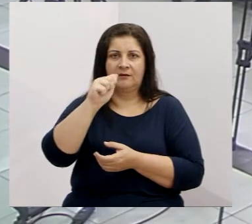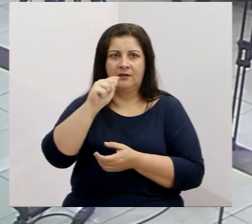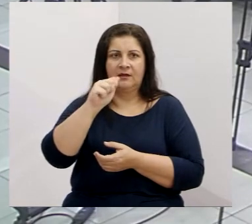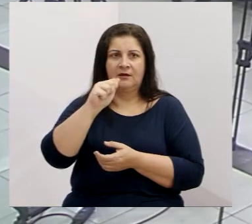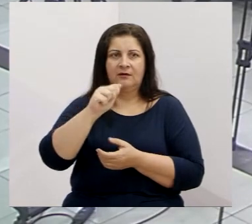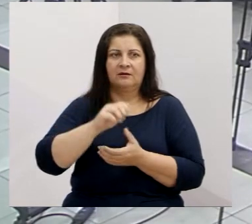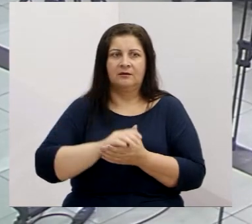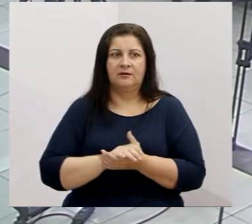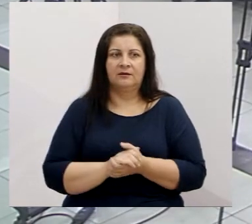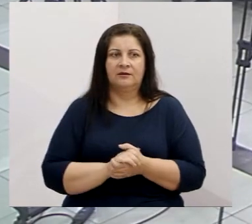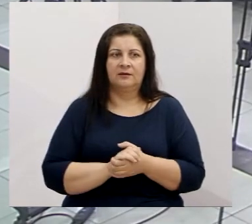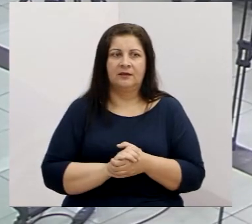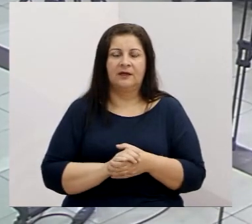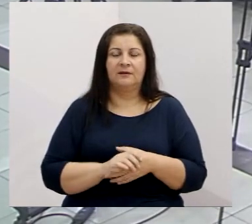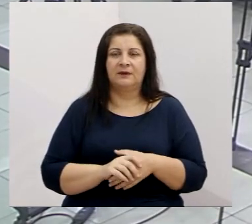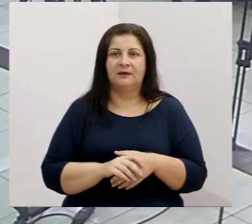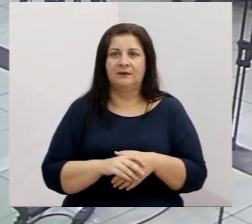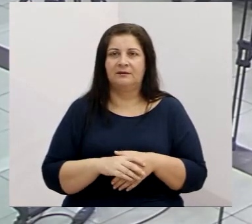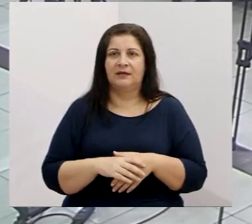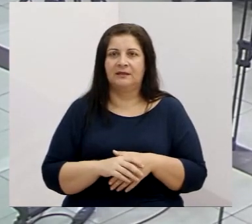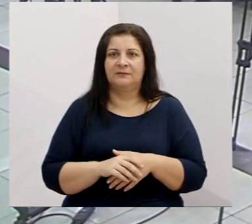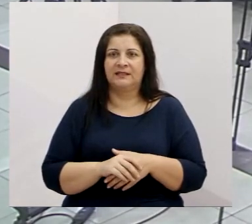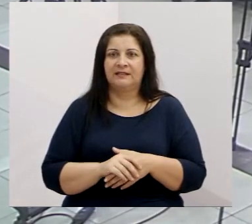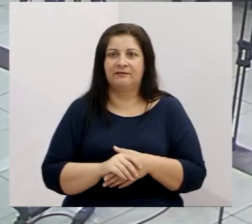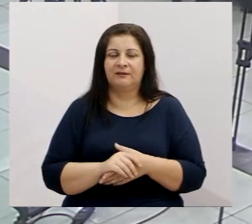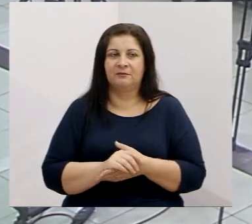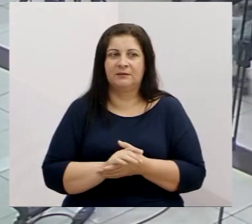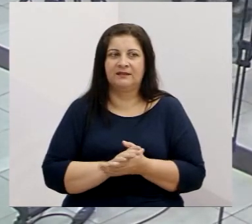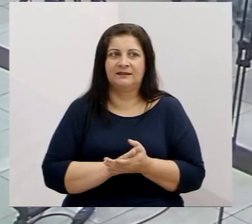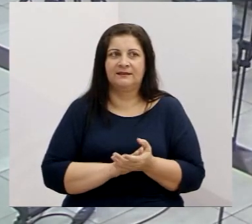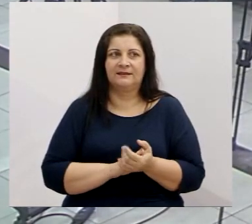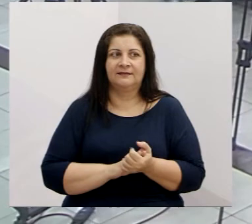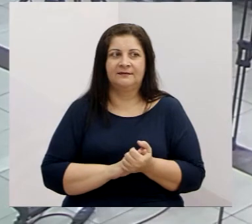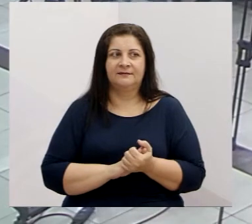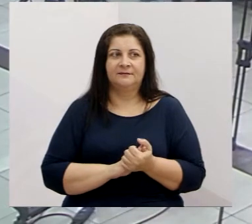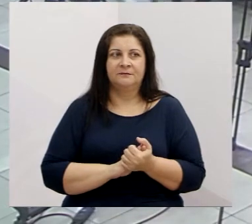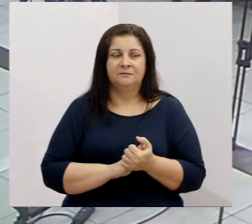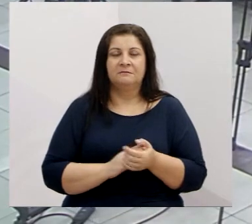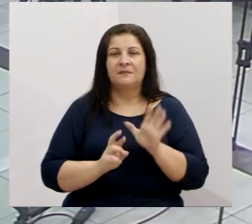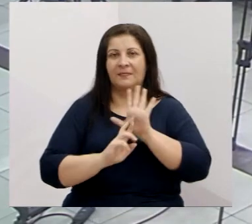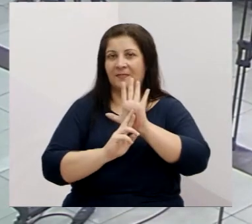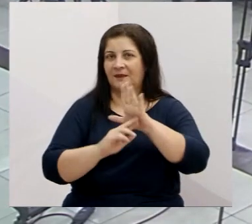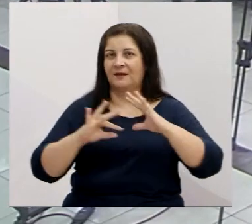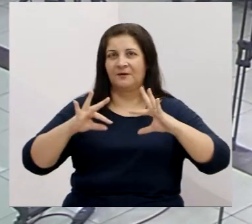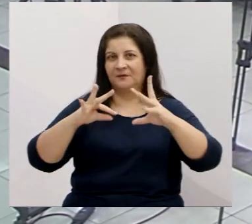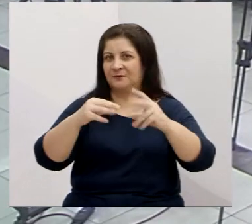por meio de sorteio para falar em nome de todas as mulheres cidadãs 2021